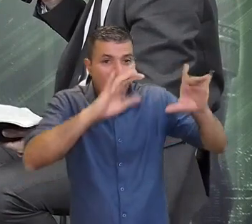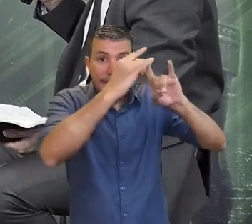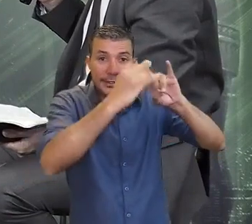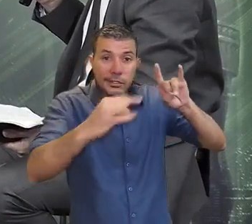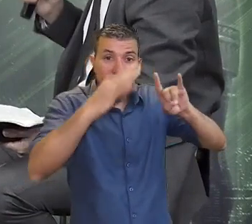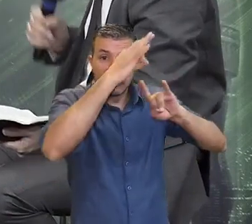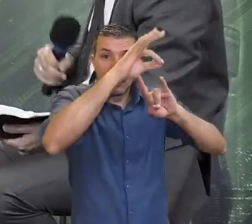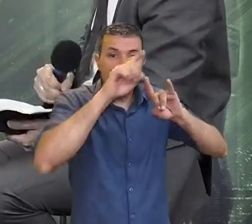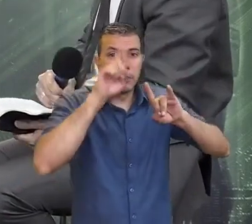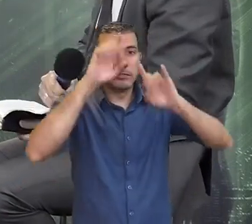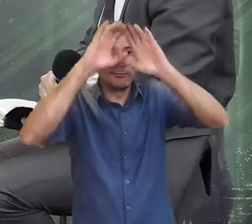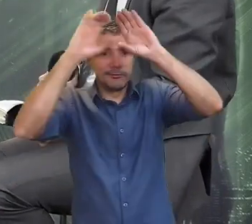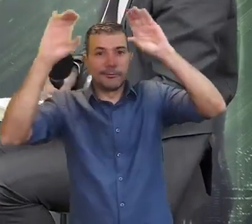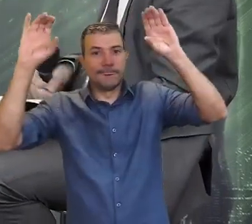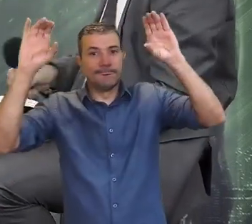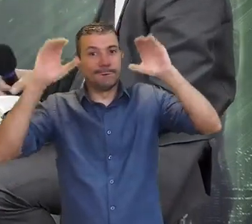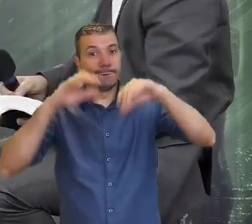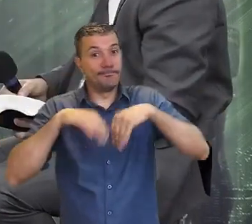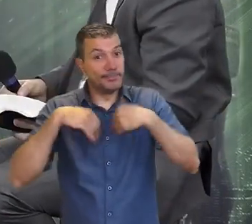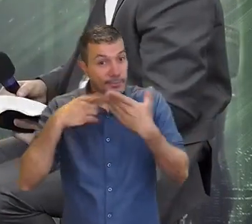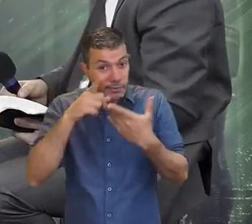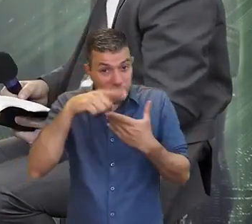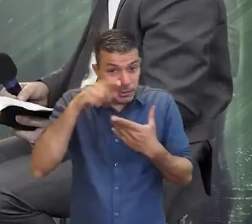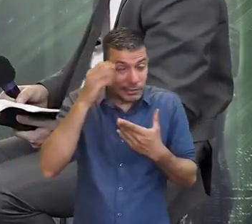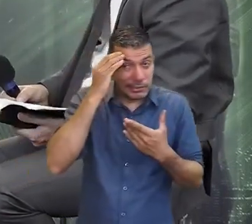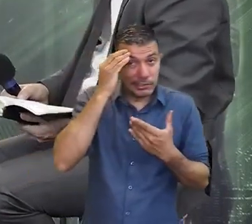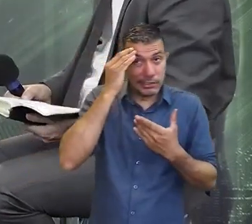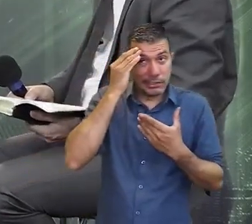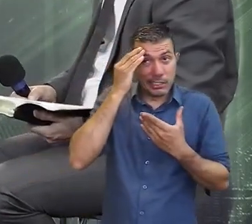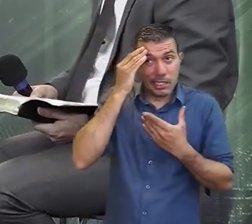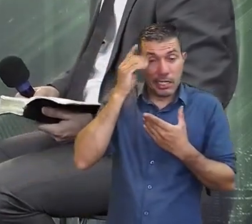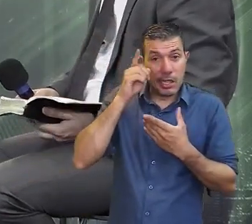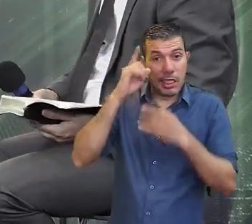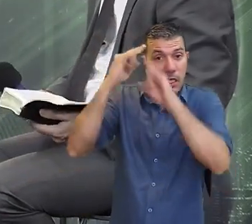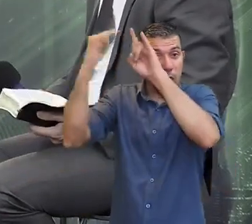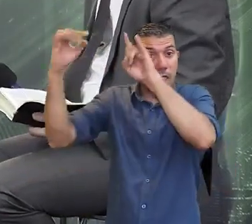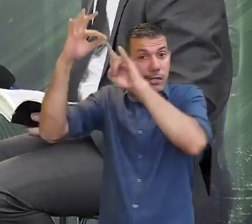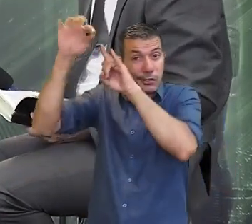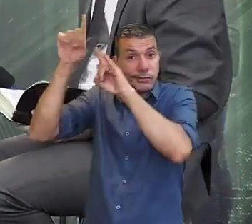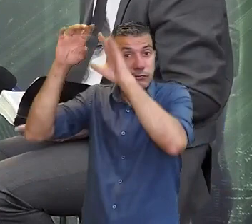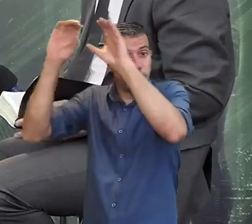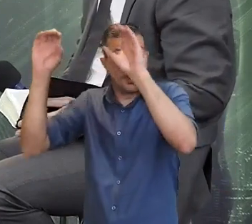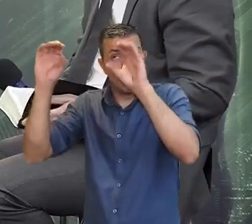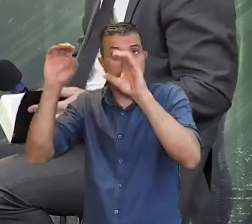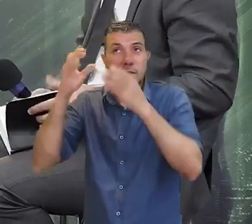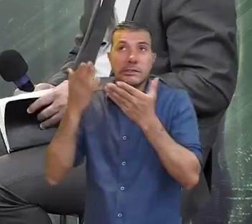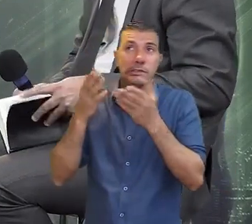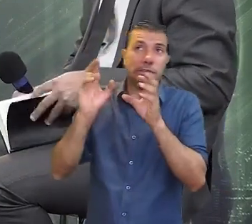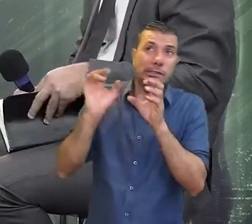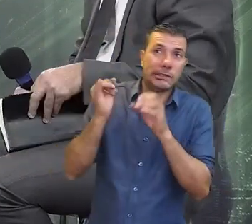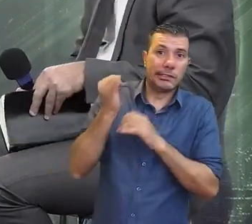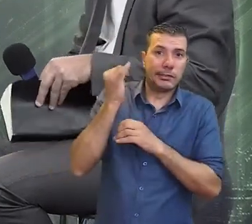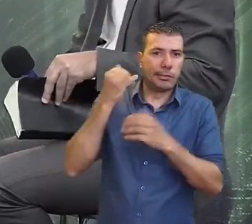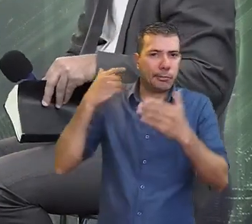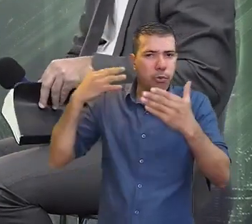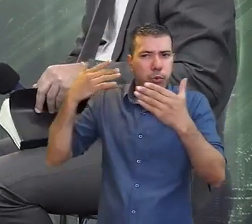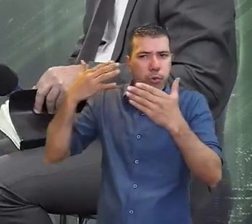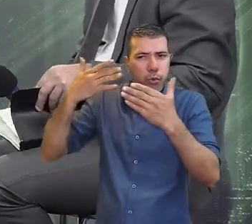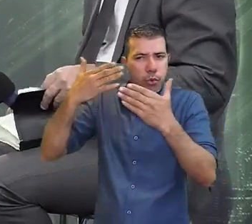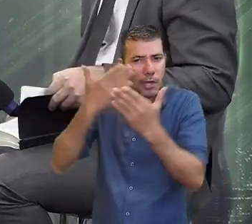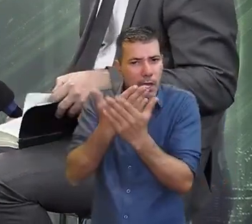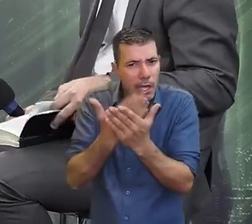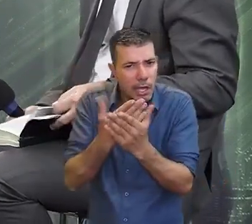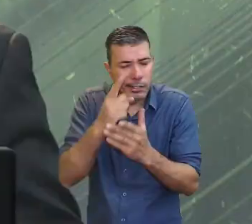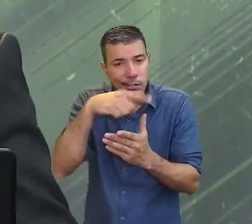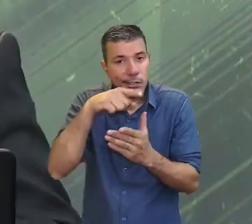santuário celestial. Ok, pastor. Então você precisa entender que esse tema do santuário, e à medida que nós fomos estudando, não somente nessa